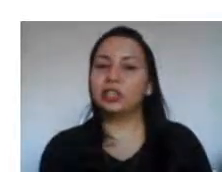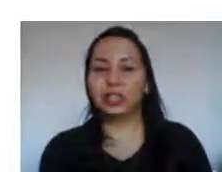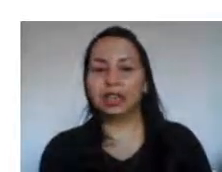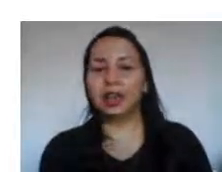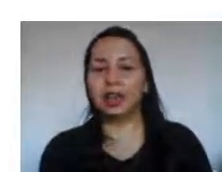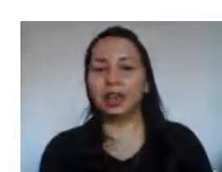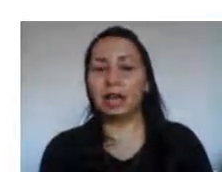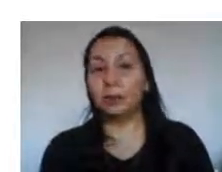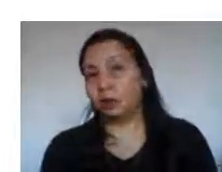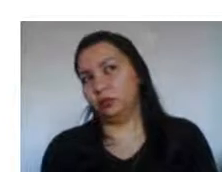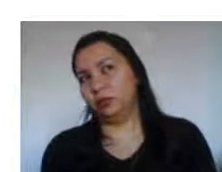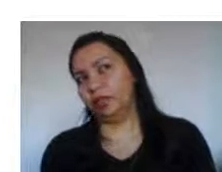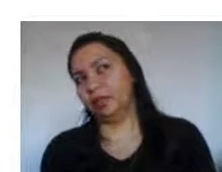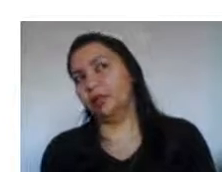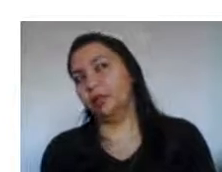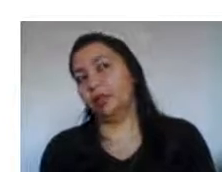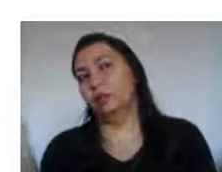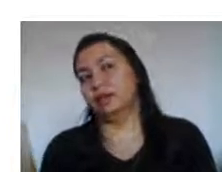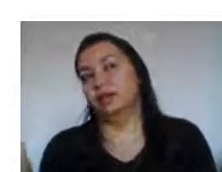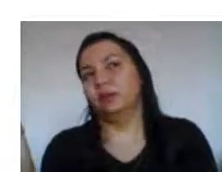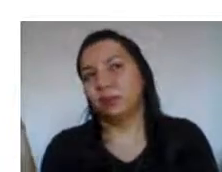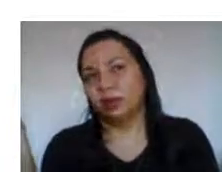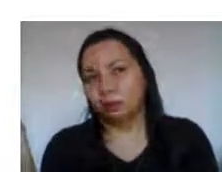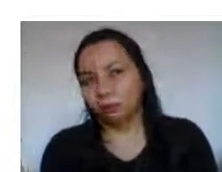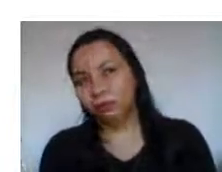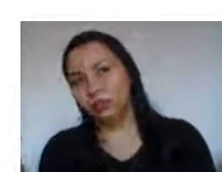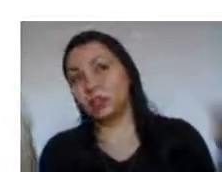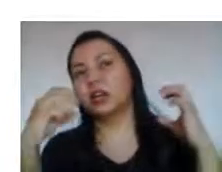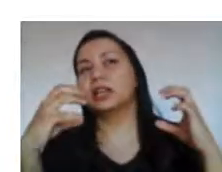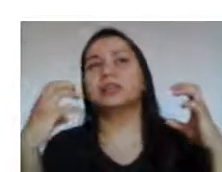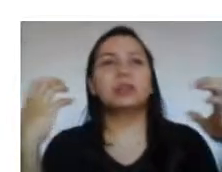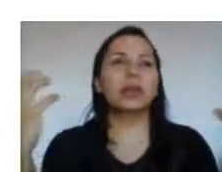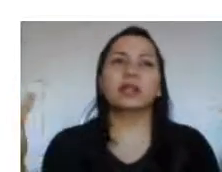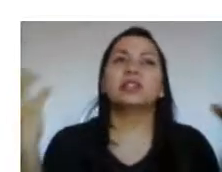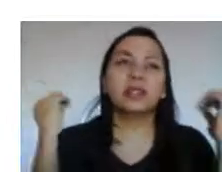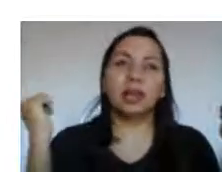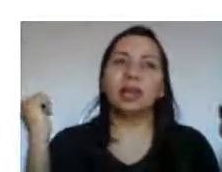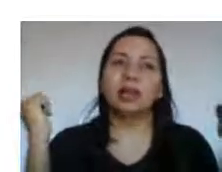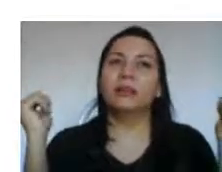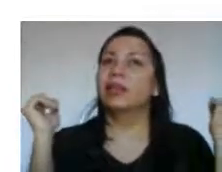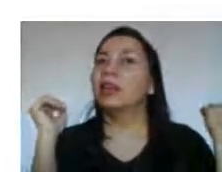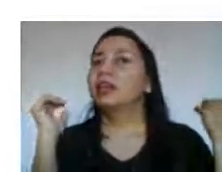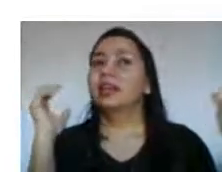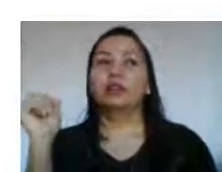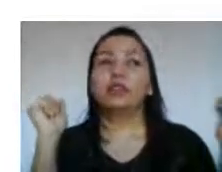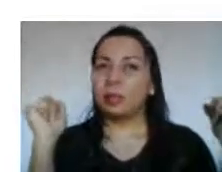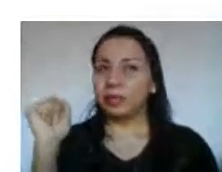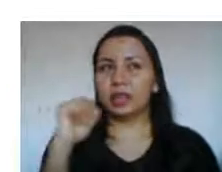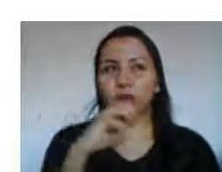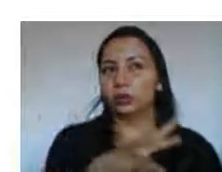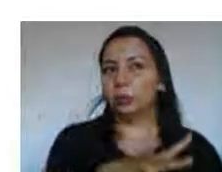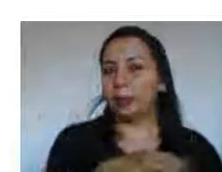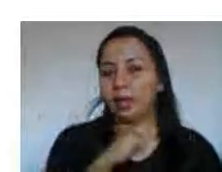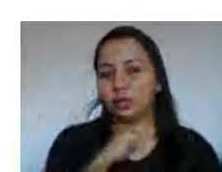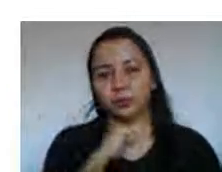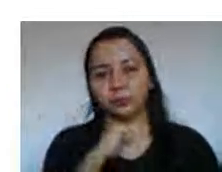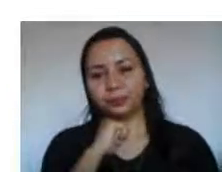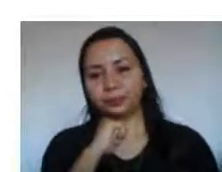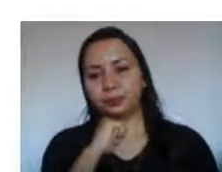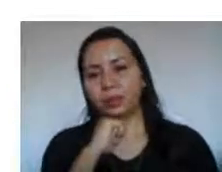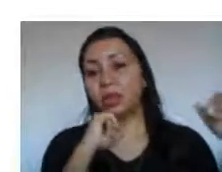se regenerar após sofrer determinada perturbação. Só que isso não quer dizer que eu vou lá pescar todo o